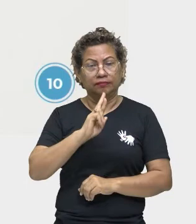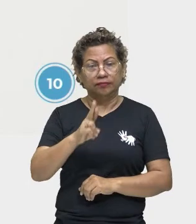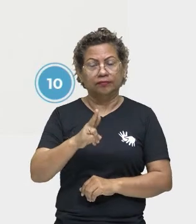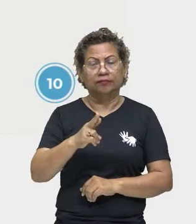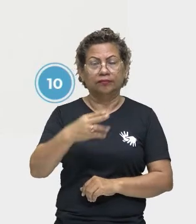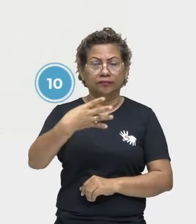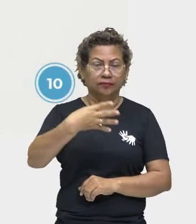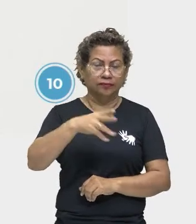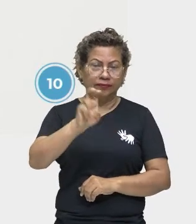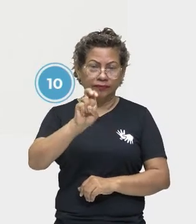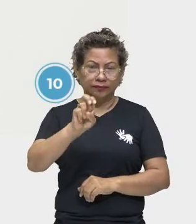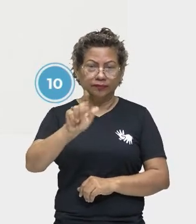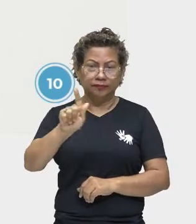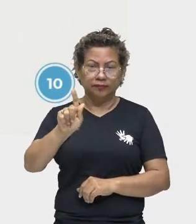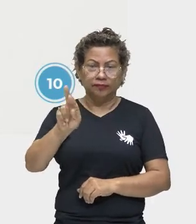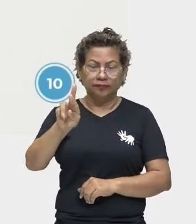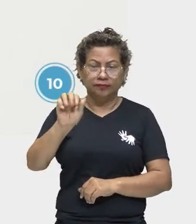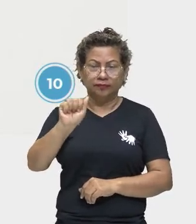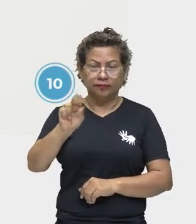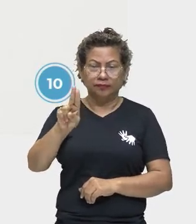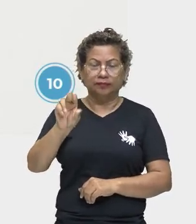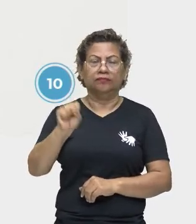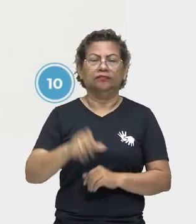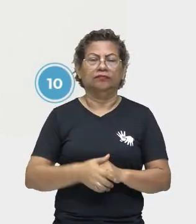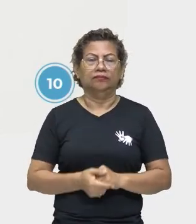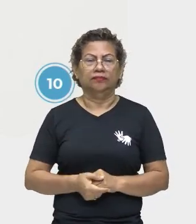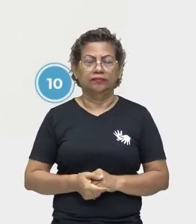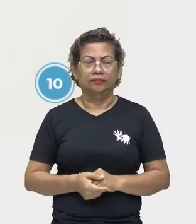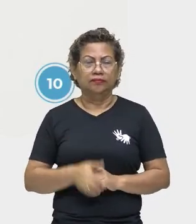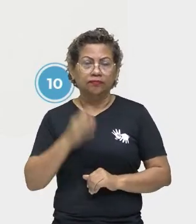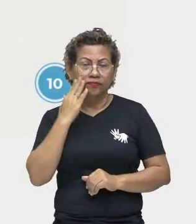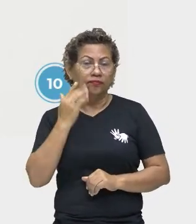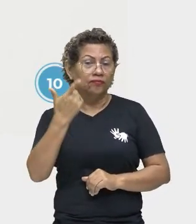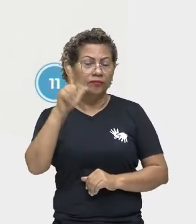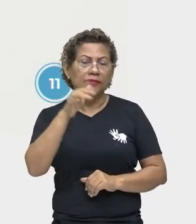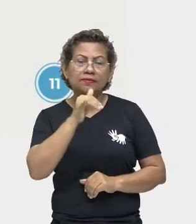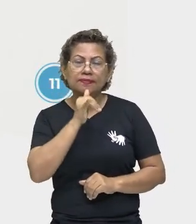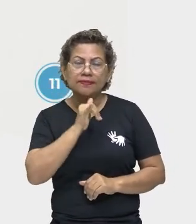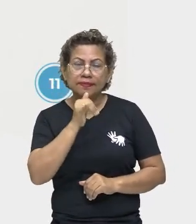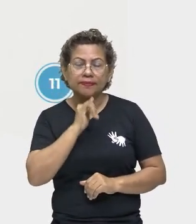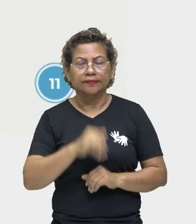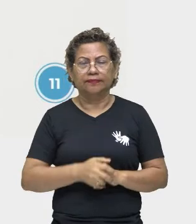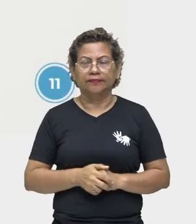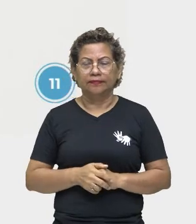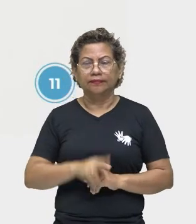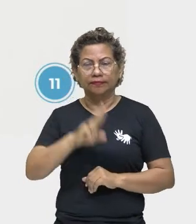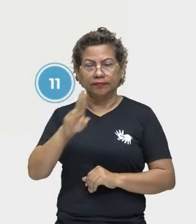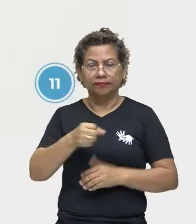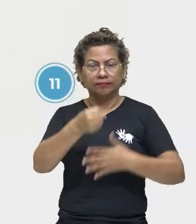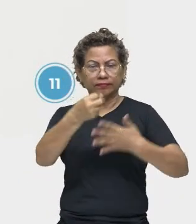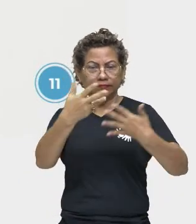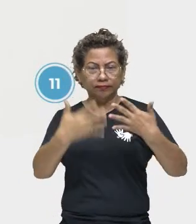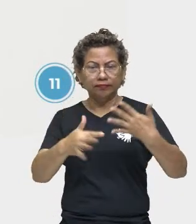45 graus. Continuando, vamos ver um outro exemplo usando a mesma fórmula.